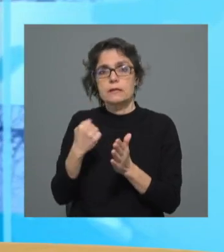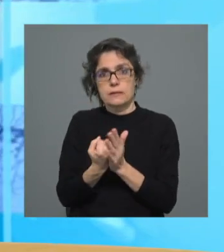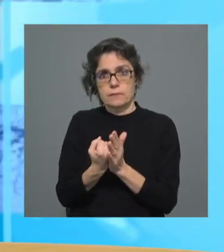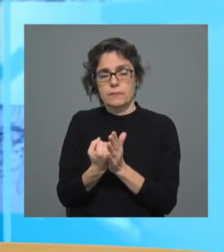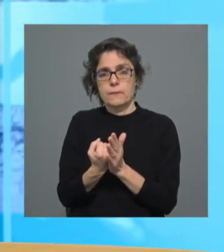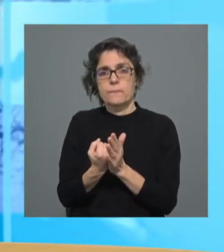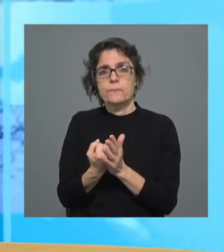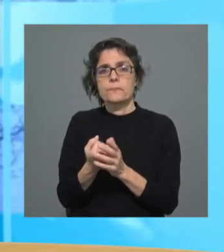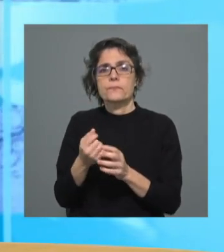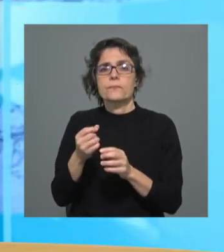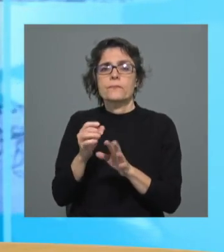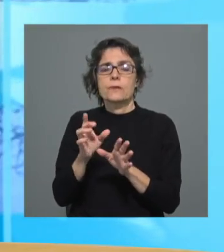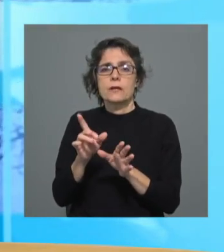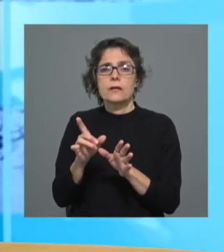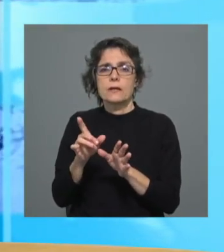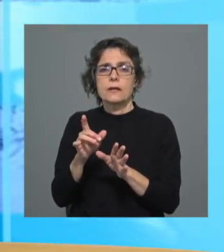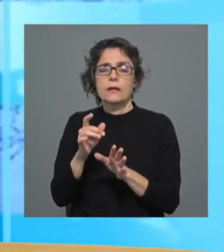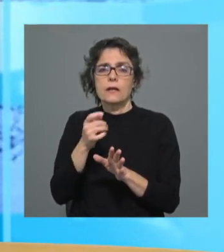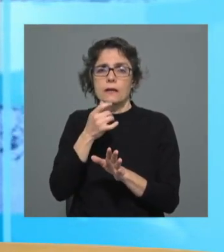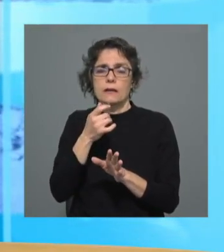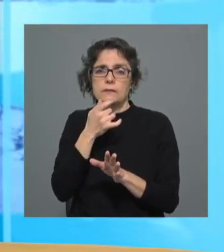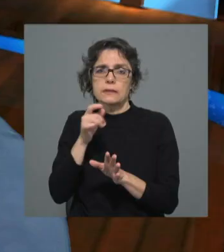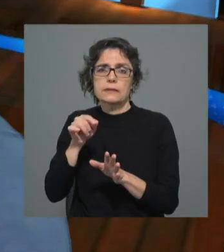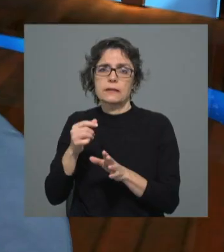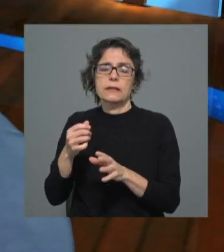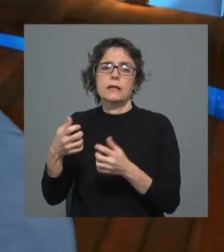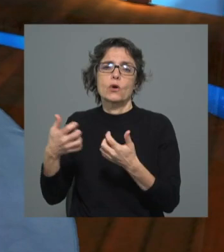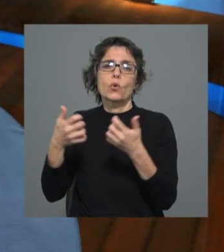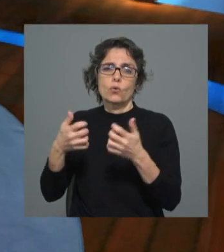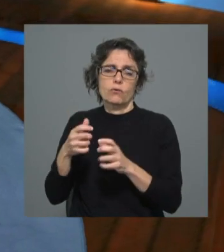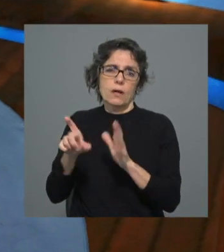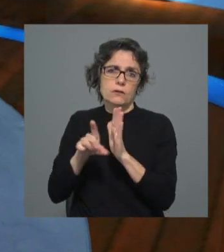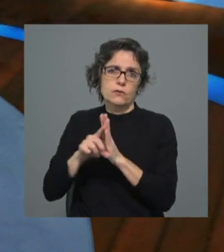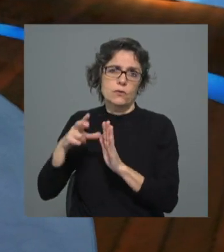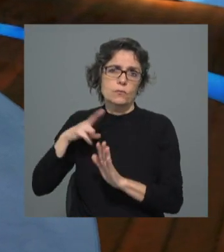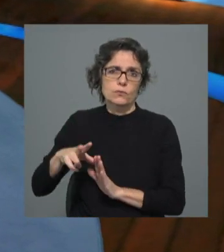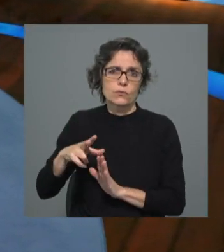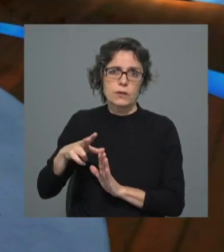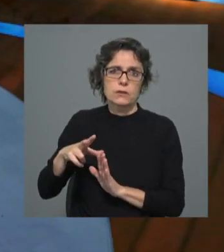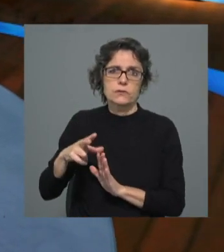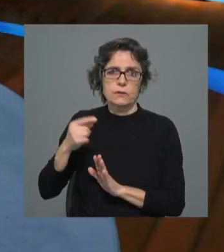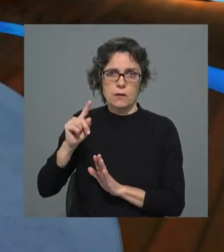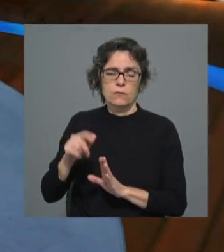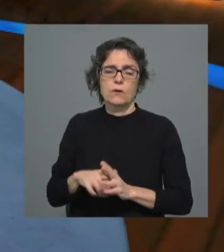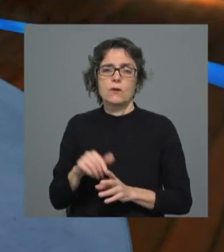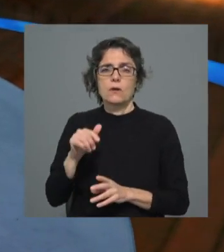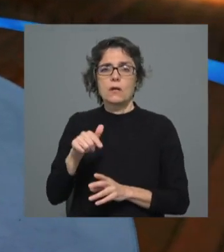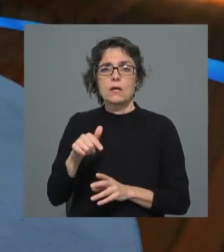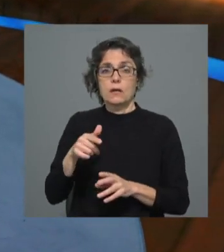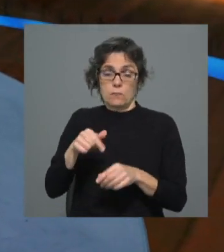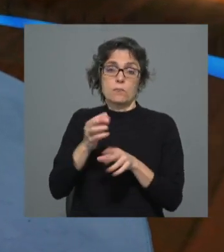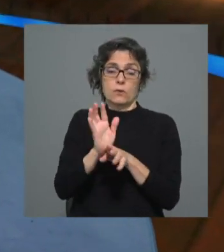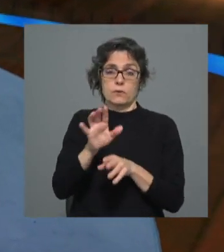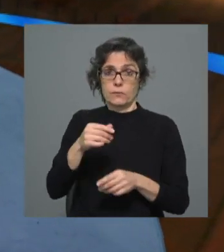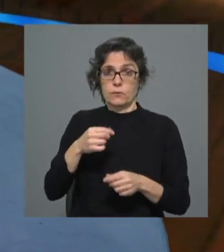quando ela não entra em conflito com a legislação nacional. Isso, no caso português, deixo para quem de direito explicar, porque há uma parte que as pessoas